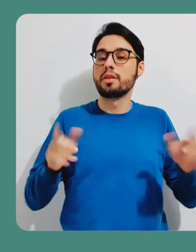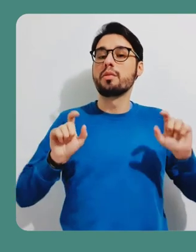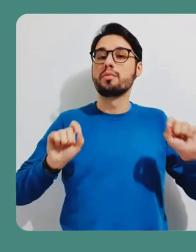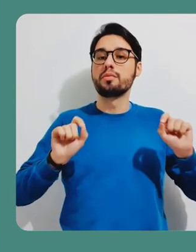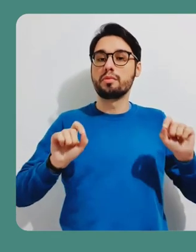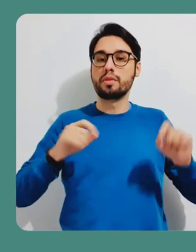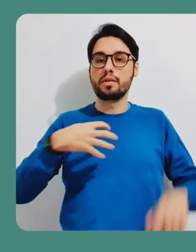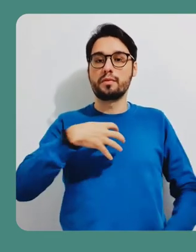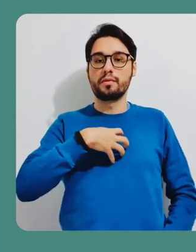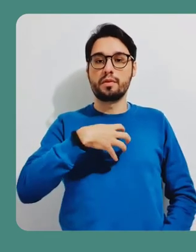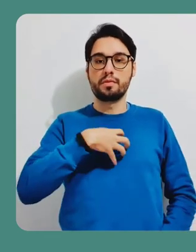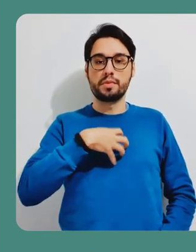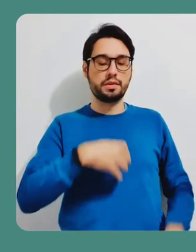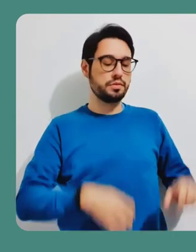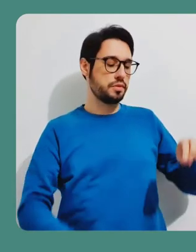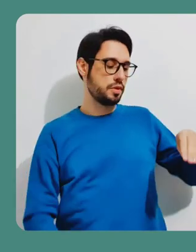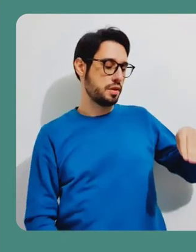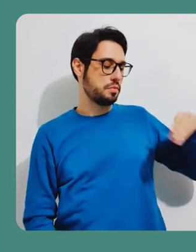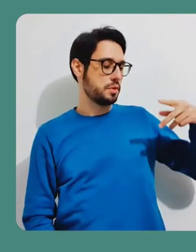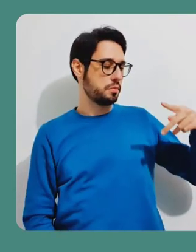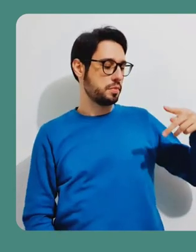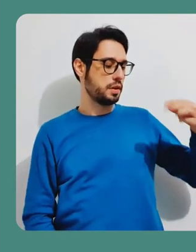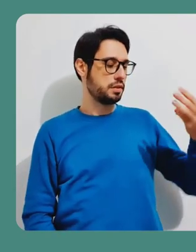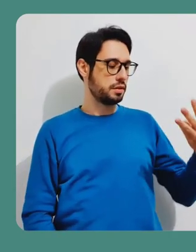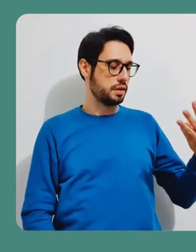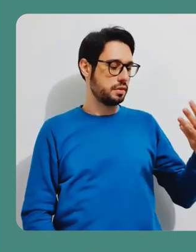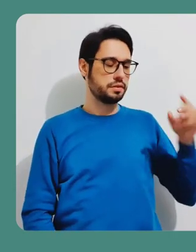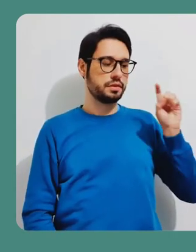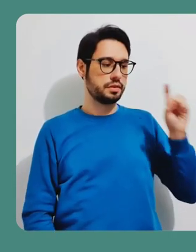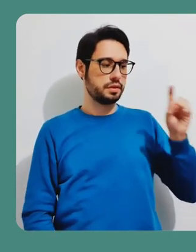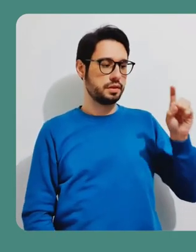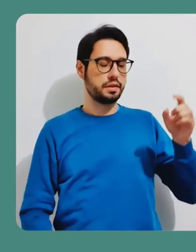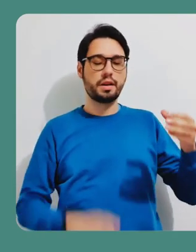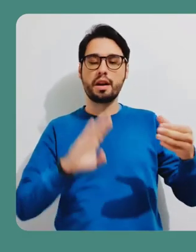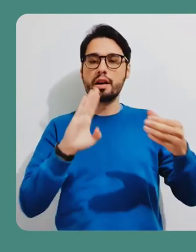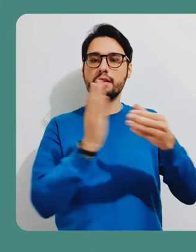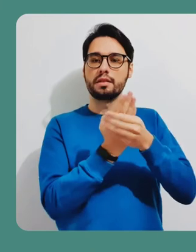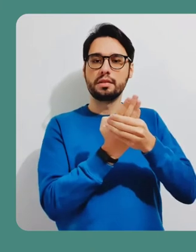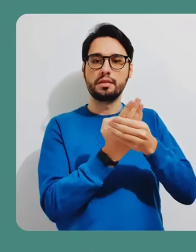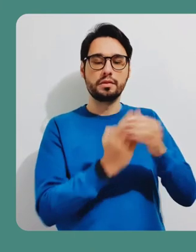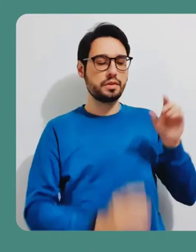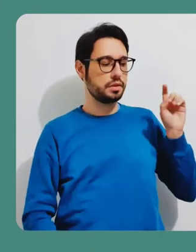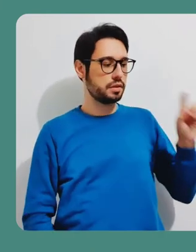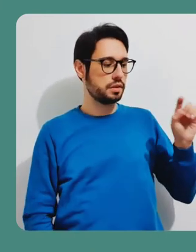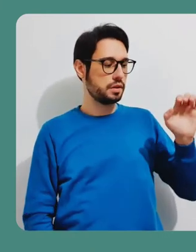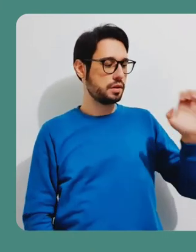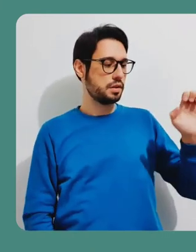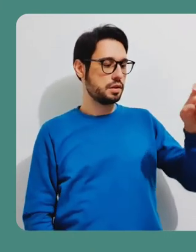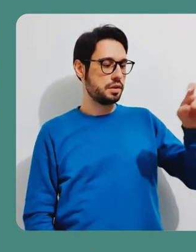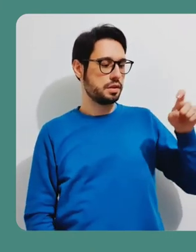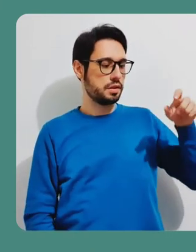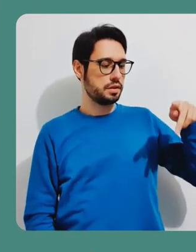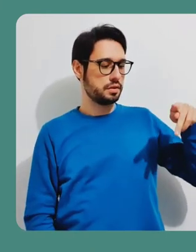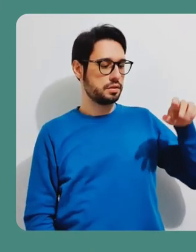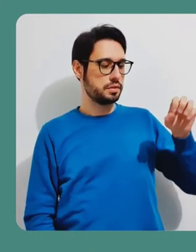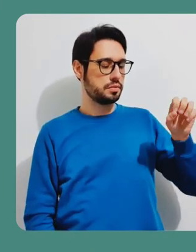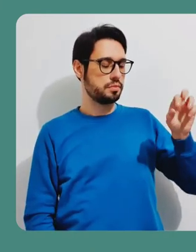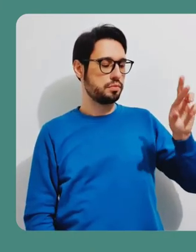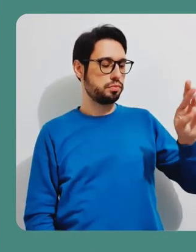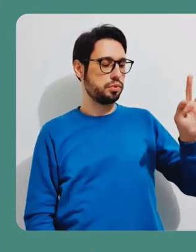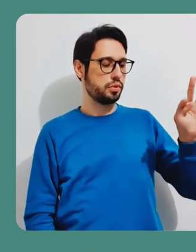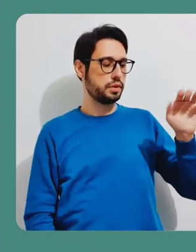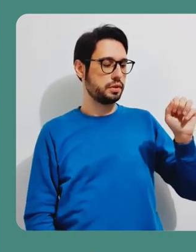áudio a gente precisa agora está em formato mp3 então clique em arquivo exportar